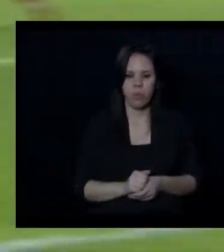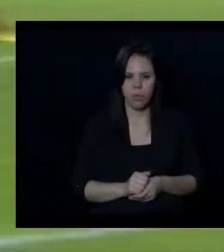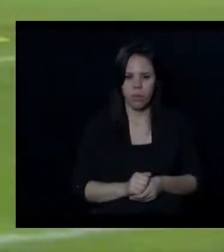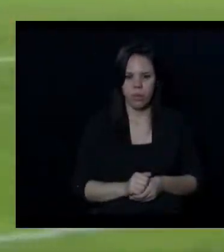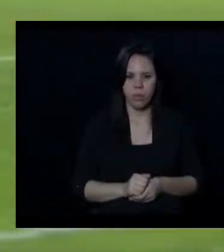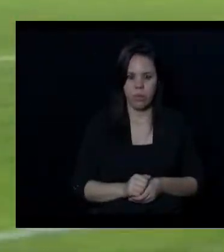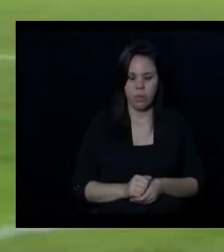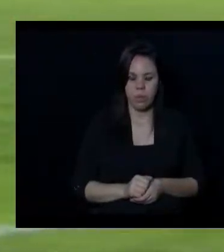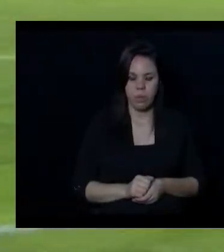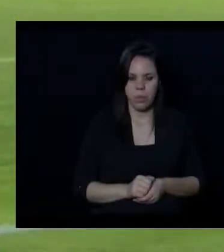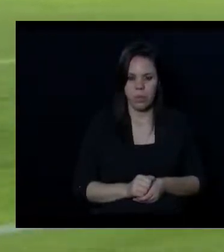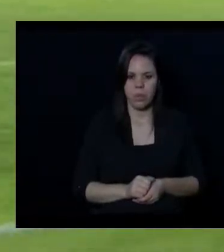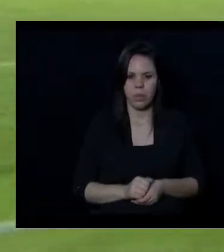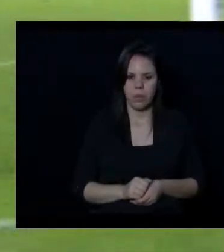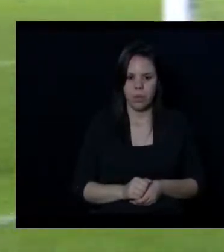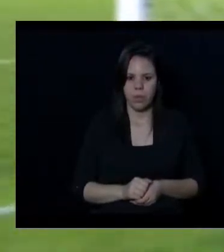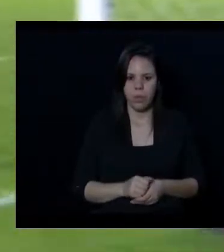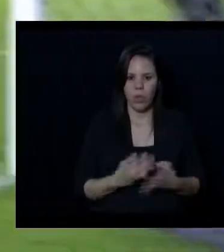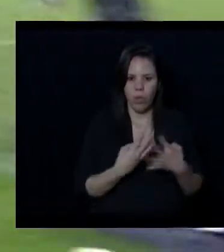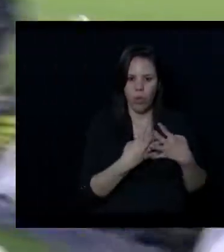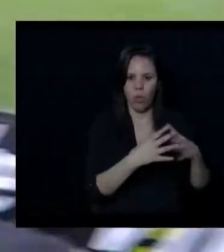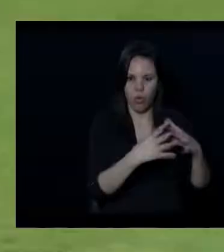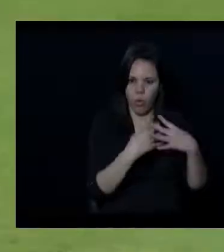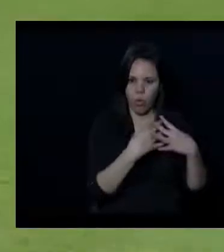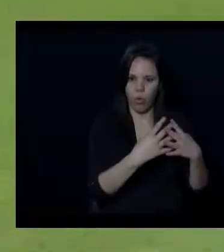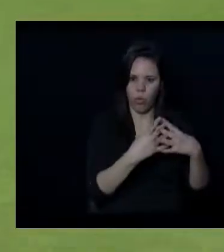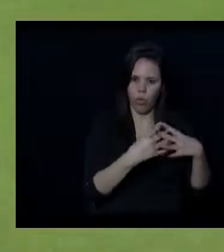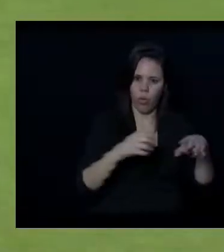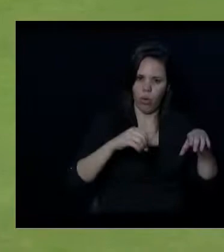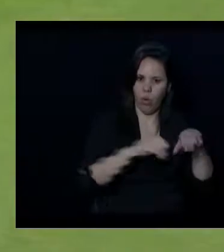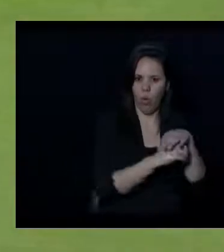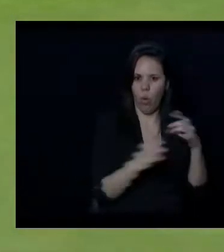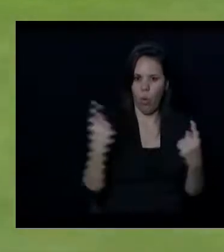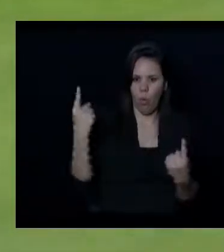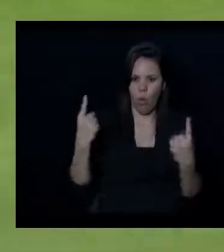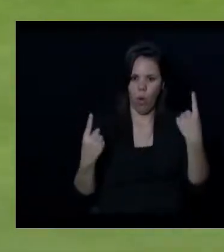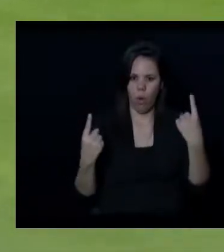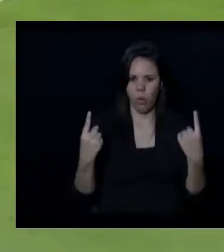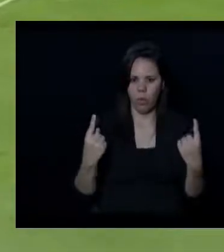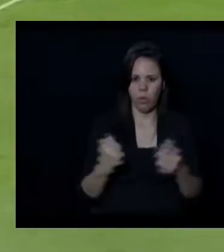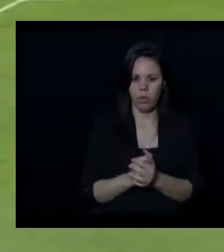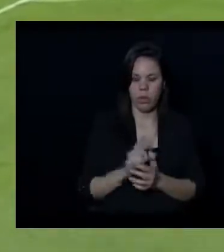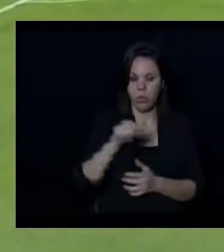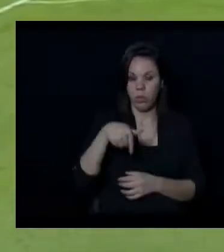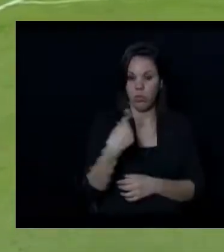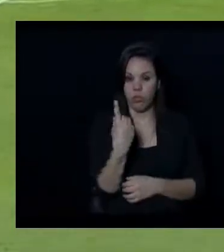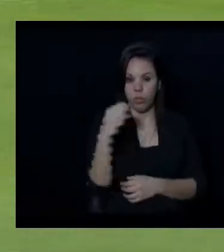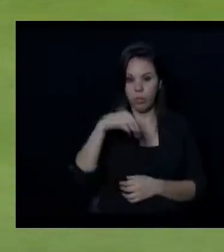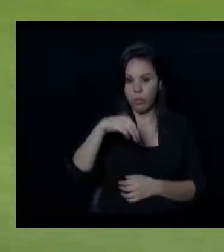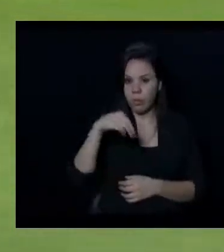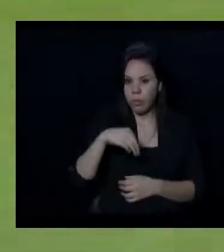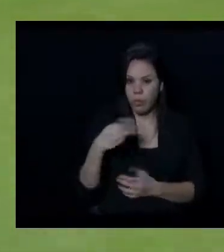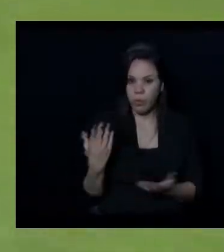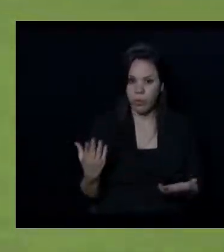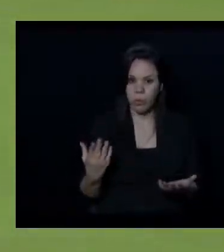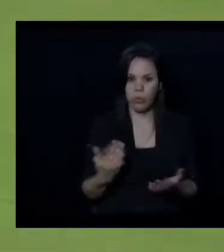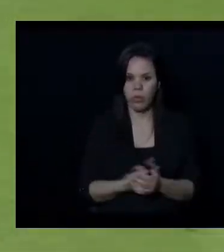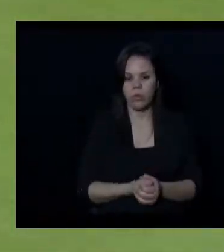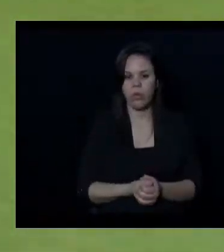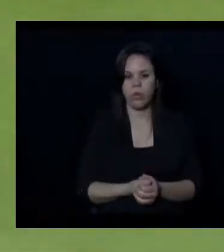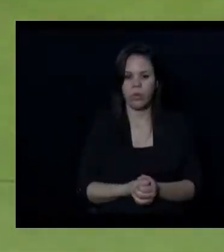cabeceou para o fundo das redes, 1-1. Só que 1 minuto depois, em cruzamento da direita,